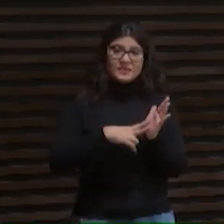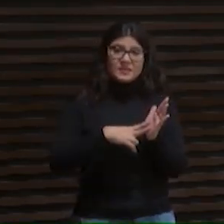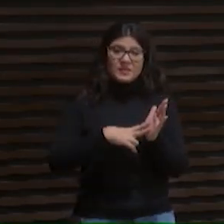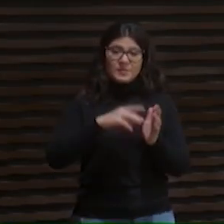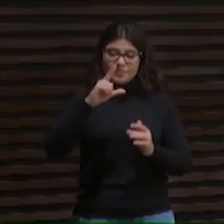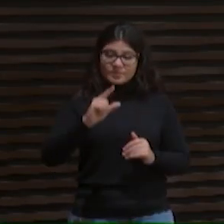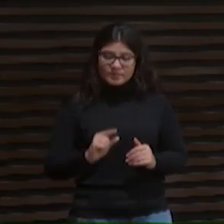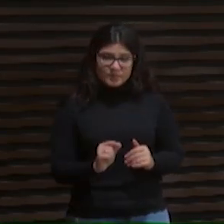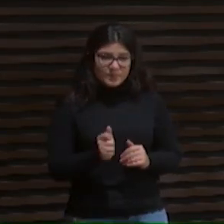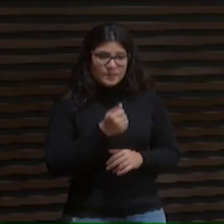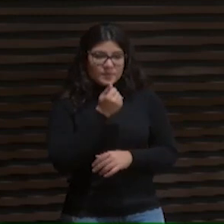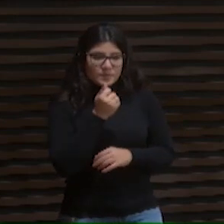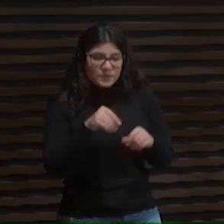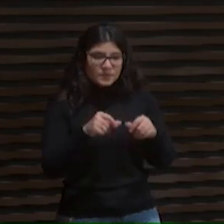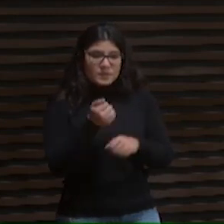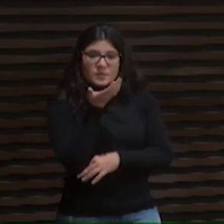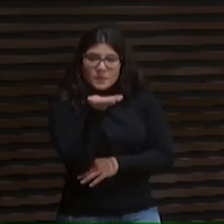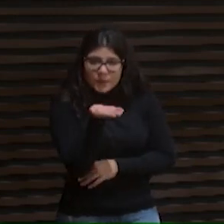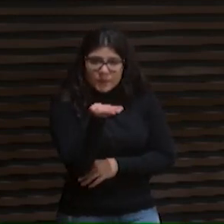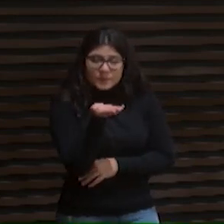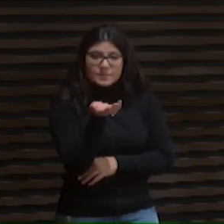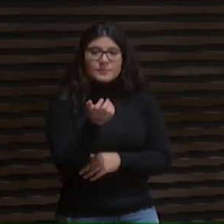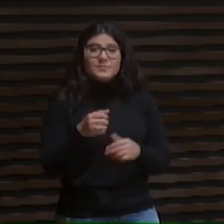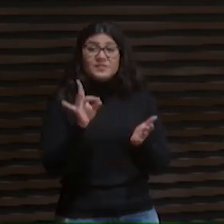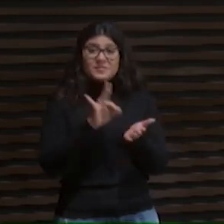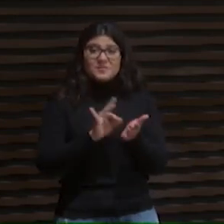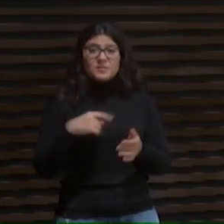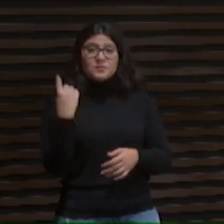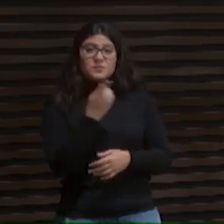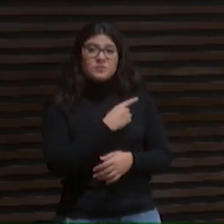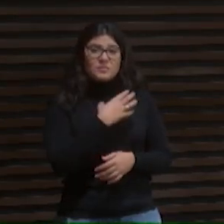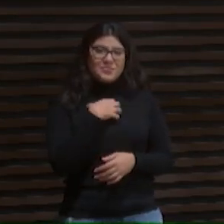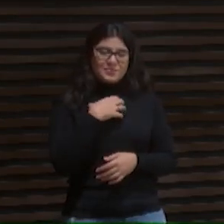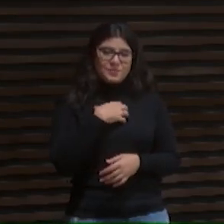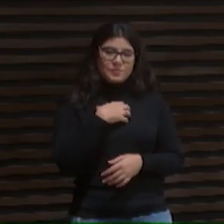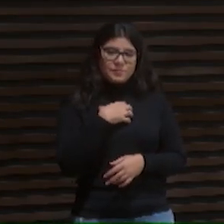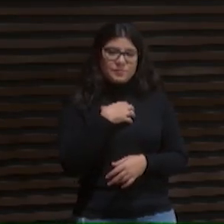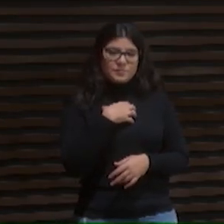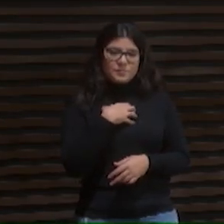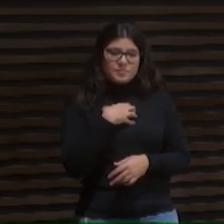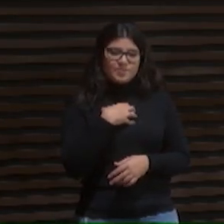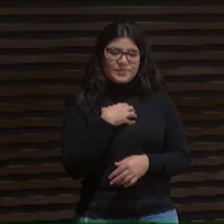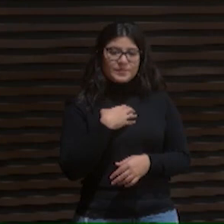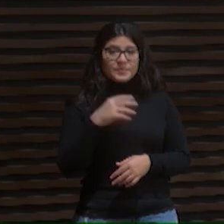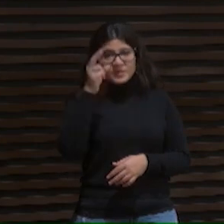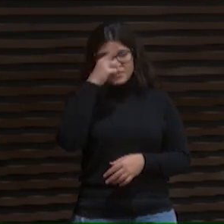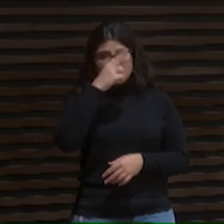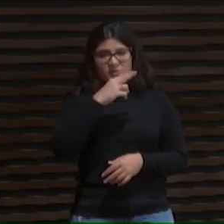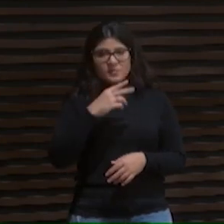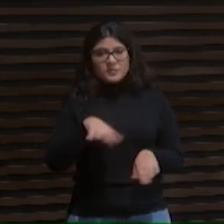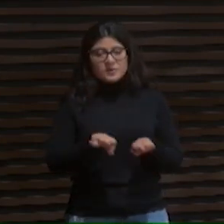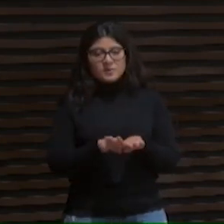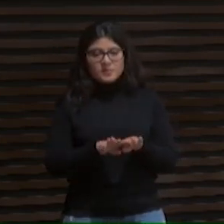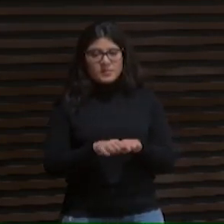baixo, pó. E é o que de fato nós somos, né? Eu lembro aqui também as